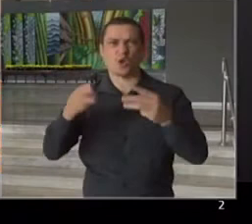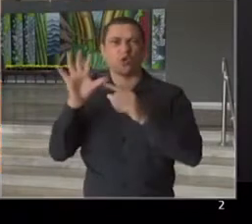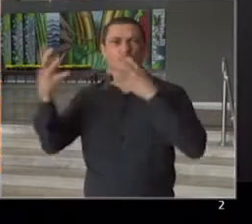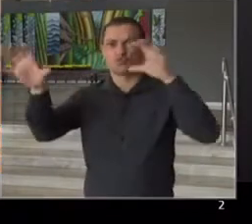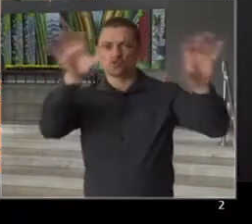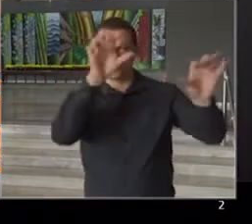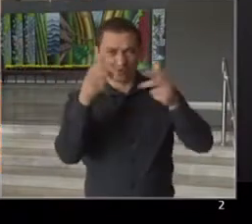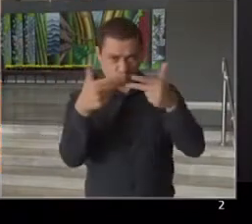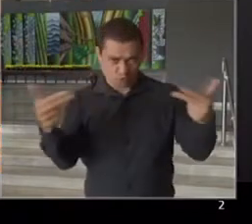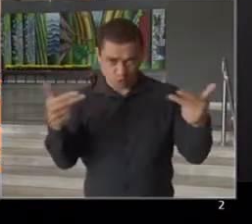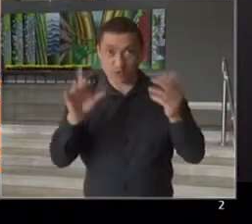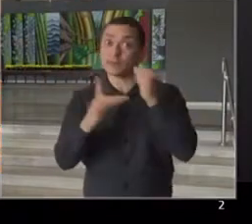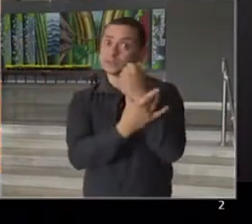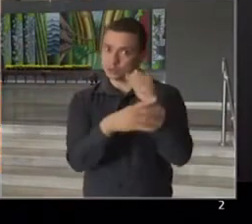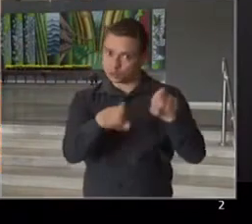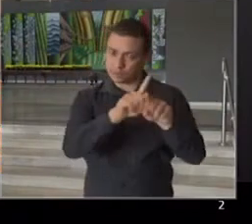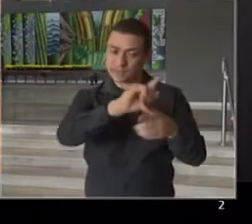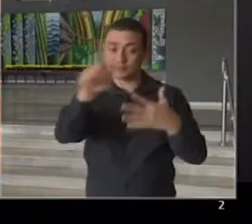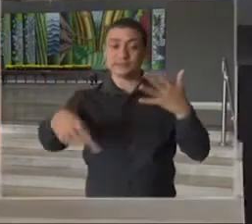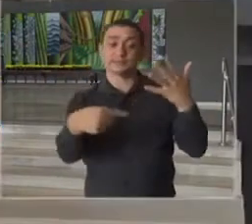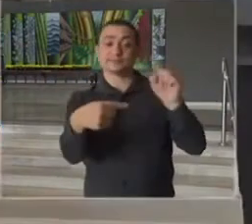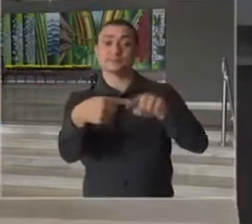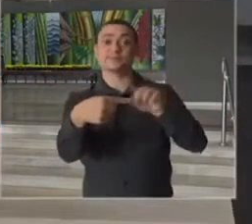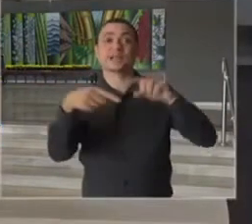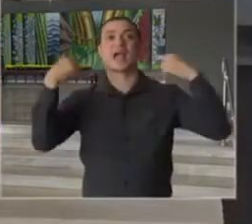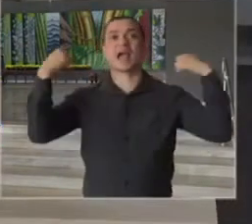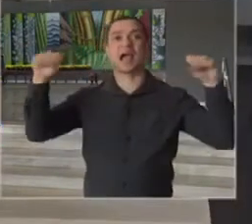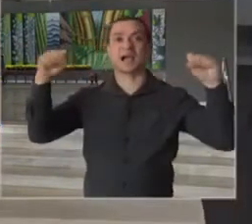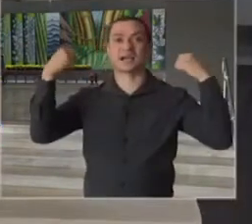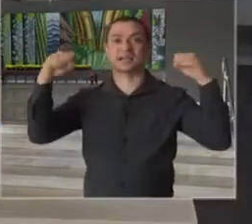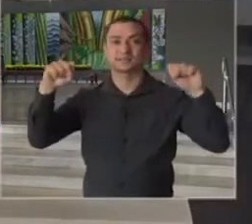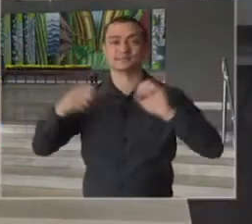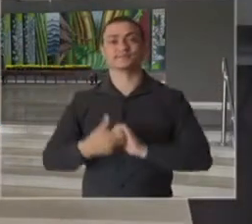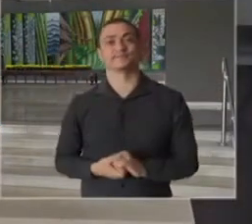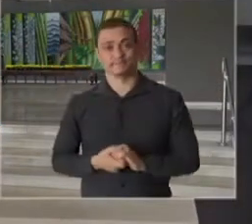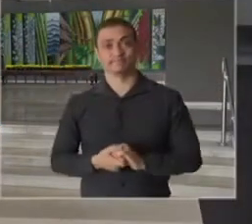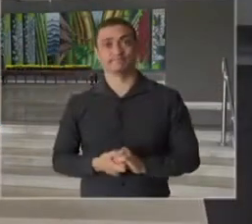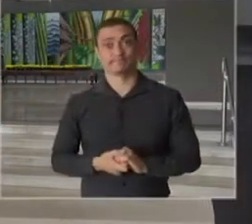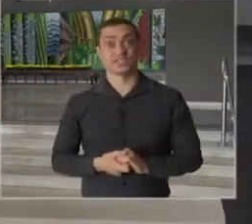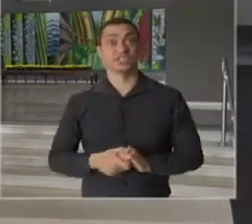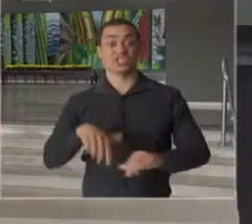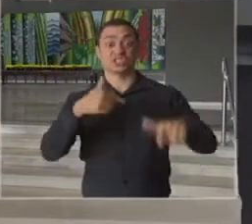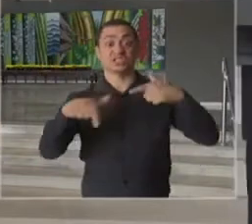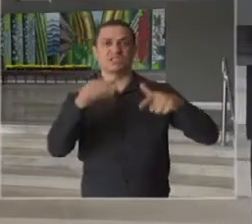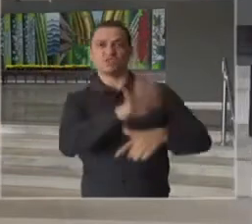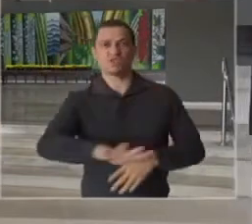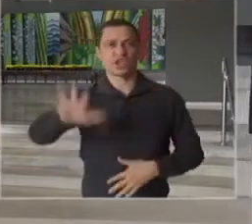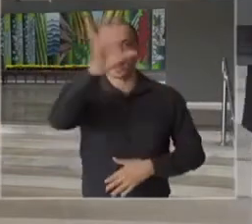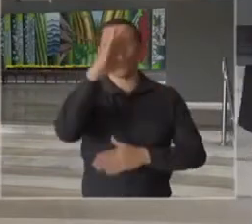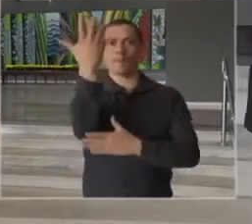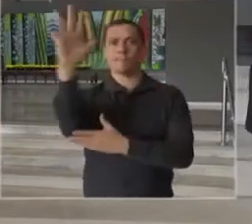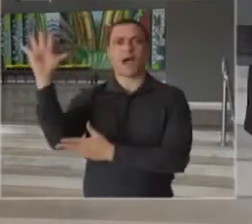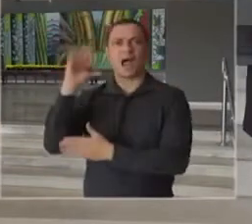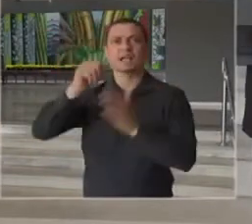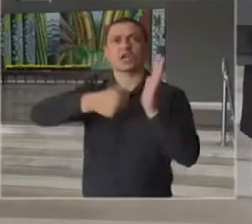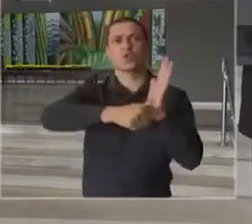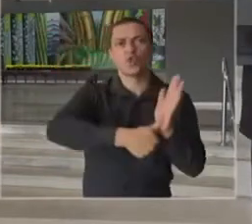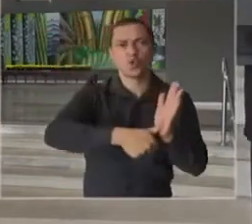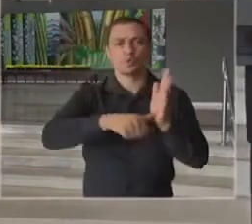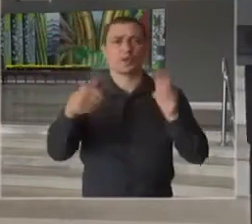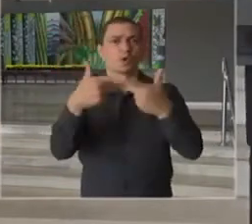também operam com toda a segurança, e o setor de academias. Serviços em geral, clubes, parques, também todos